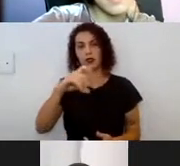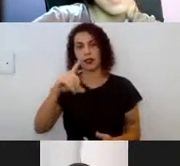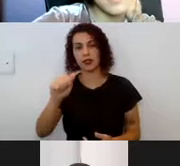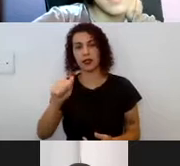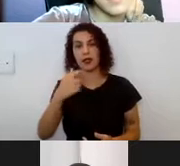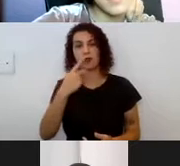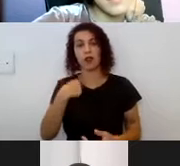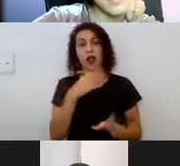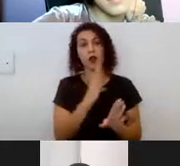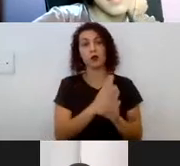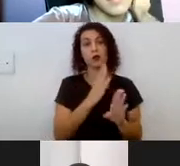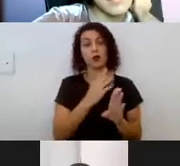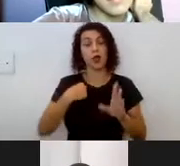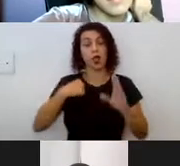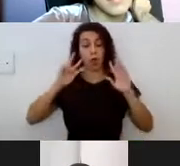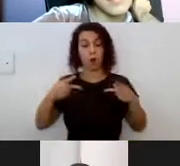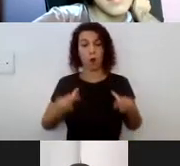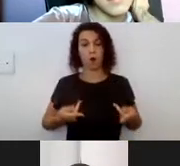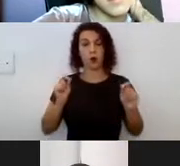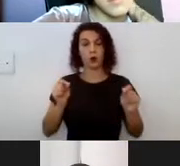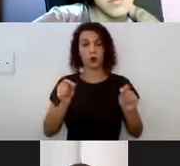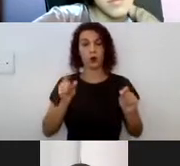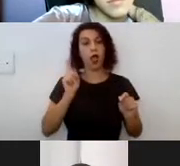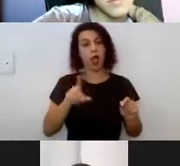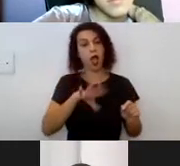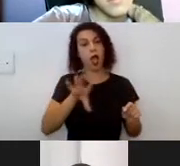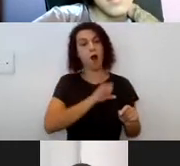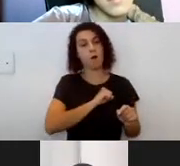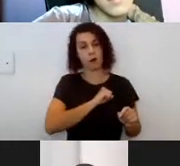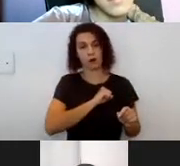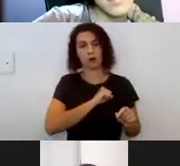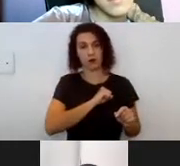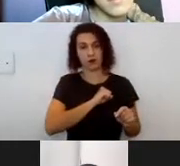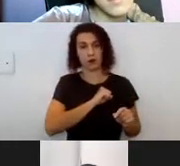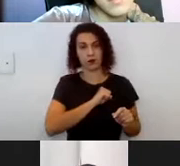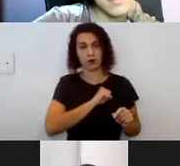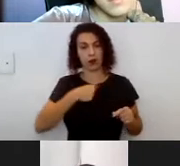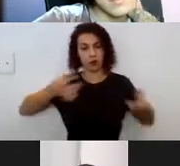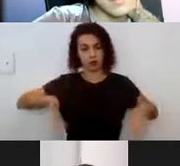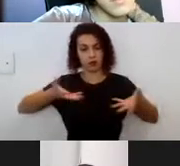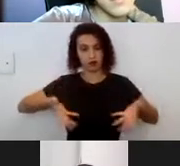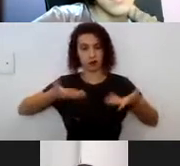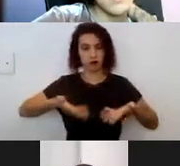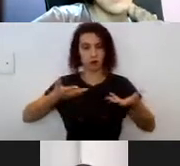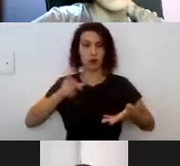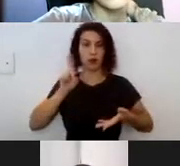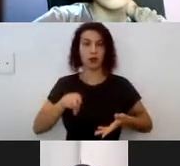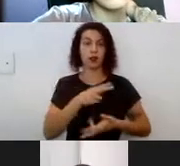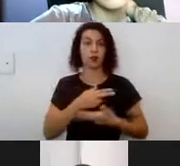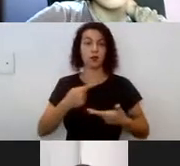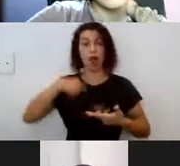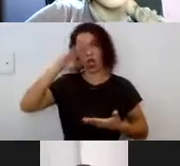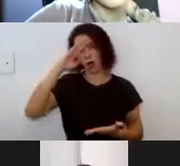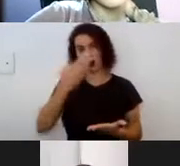sem né eu descobri o que me faz humano é o amor que me faz humano que mesma minha irmã Cipa sabe que é uma coisa que eu